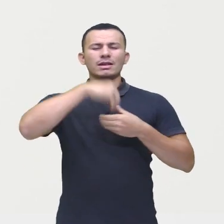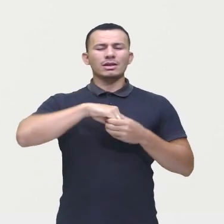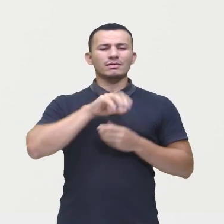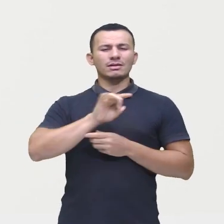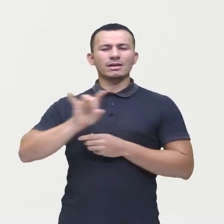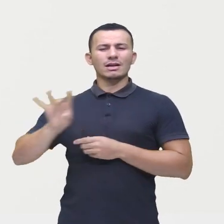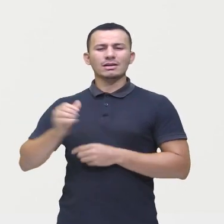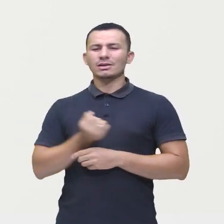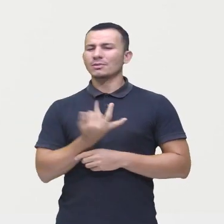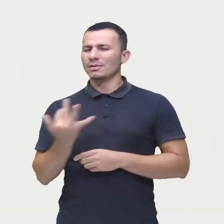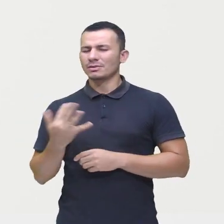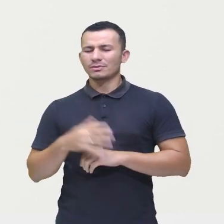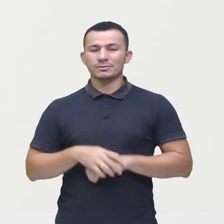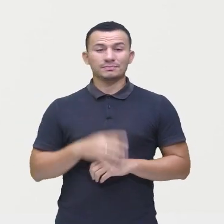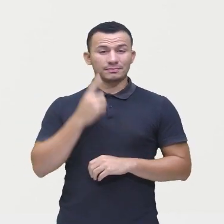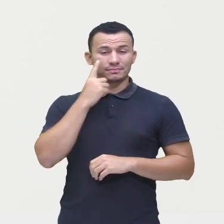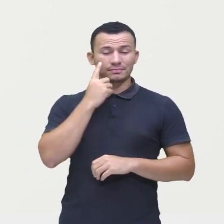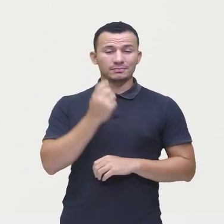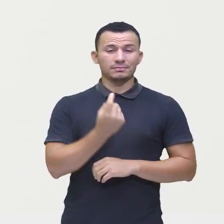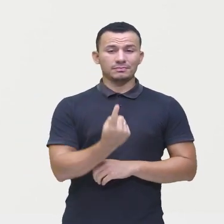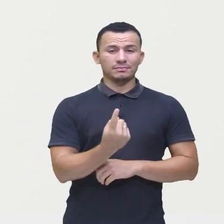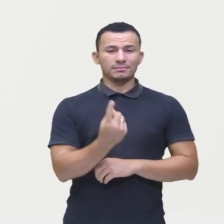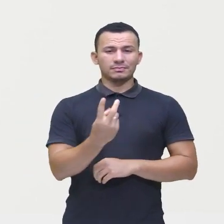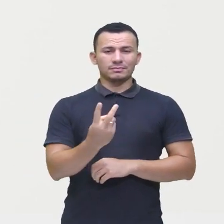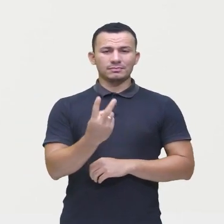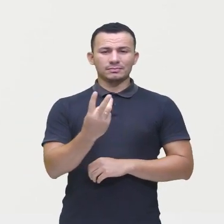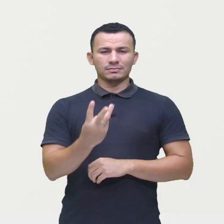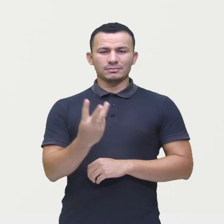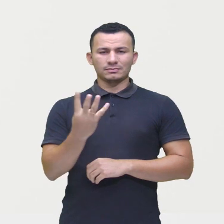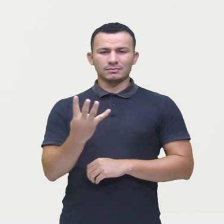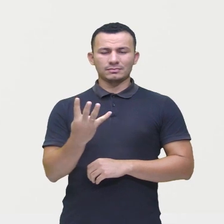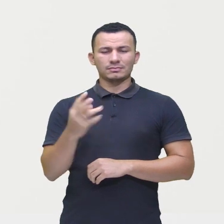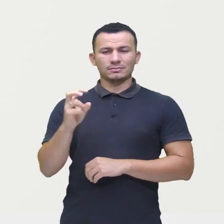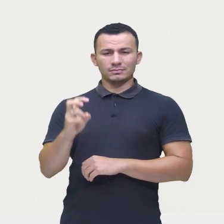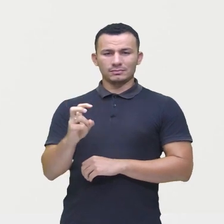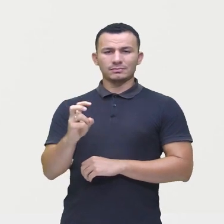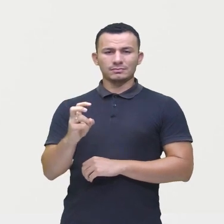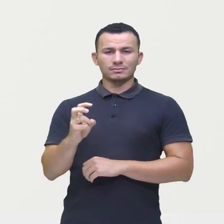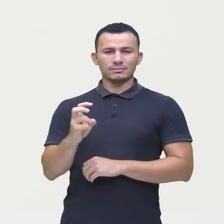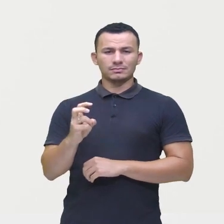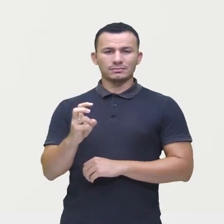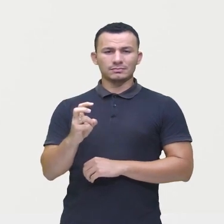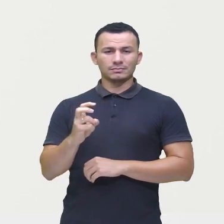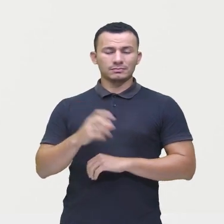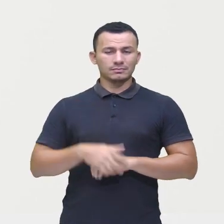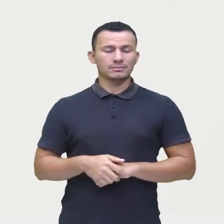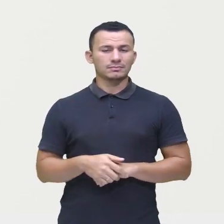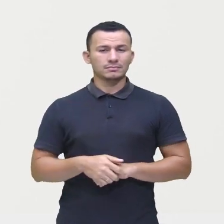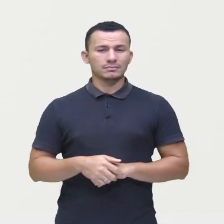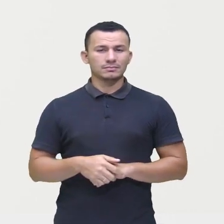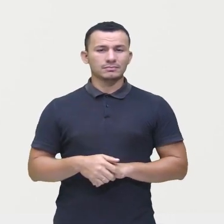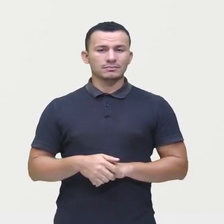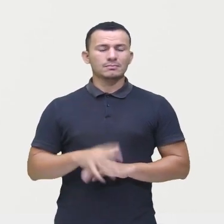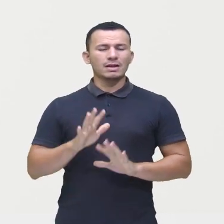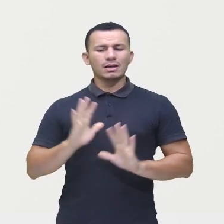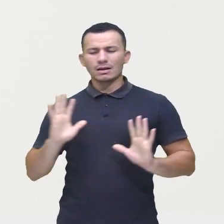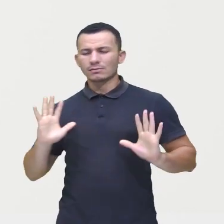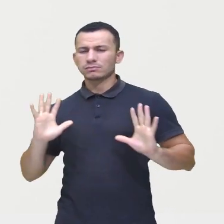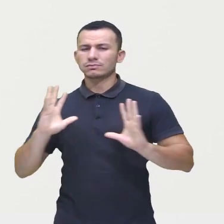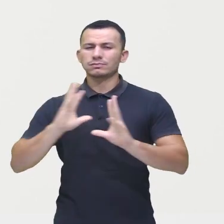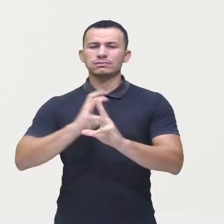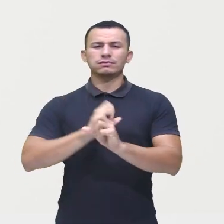1, 2, 3, 4, 5. Então, para eu saber o total de